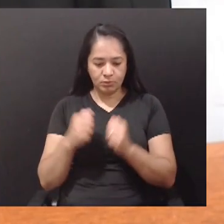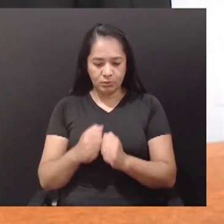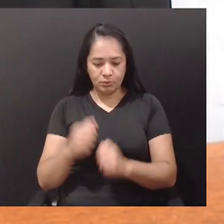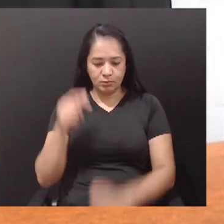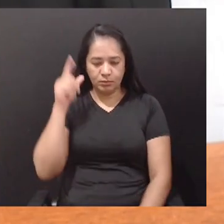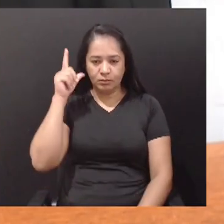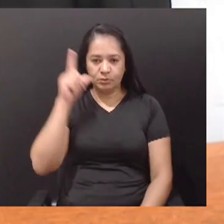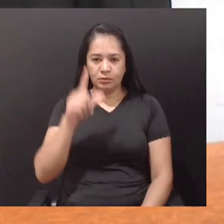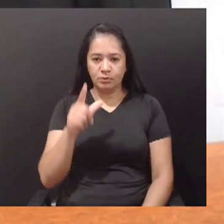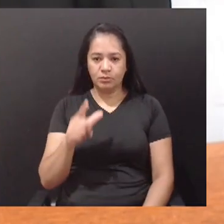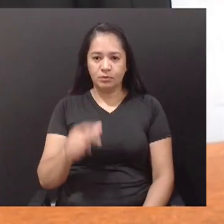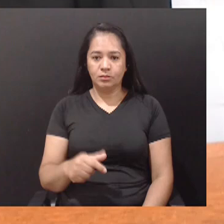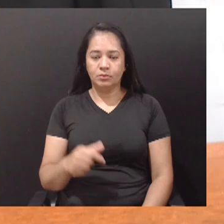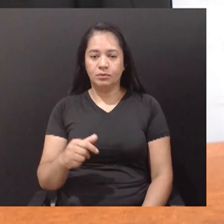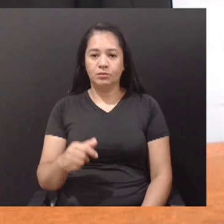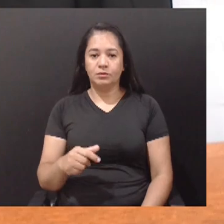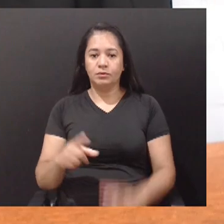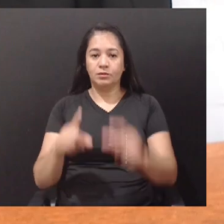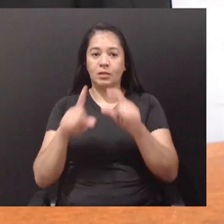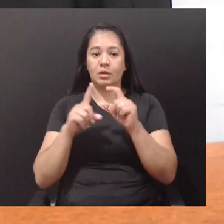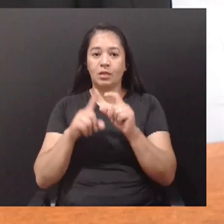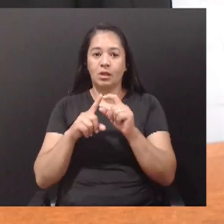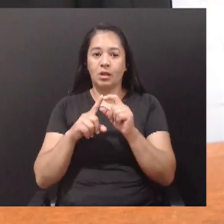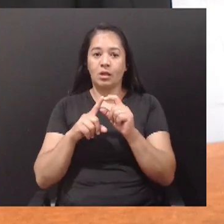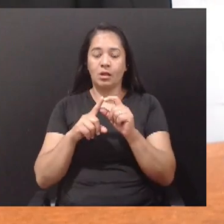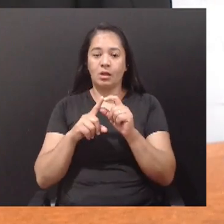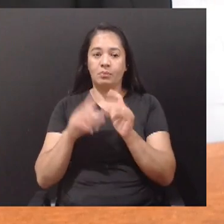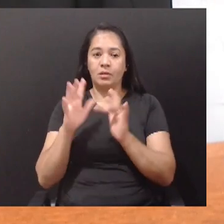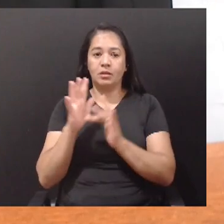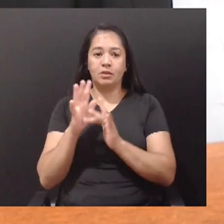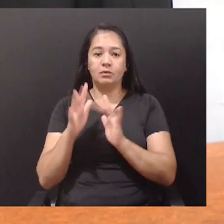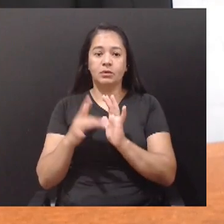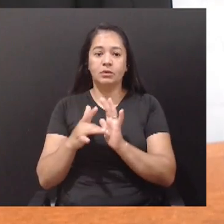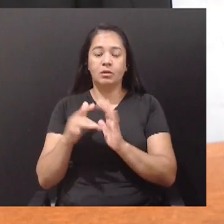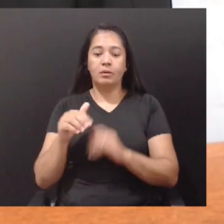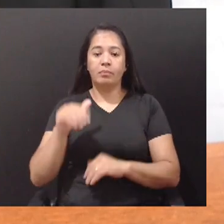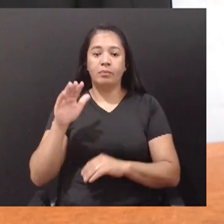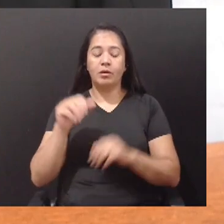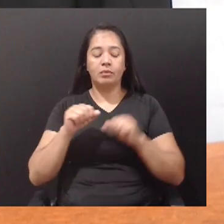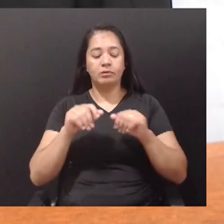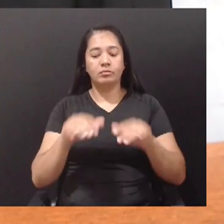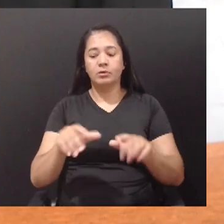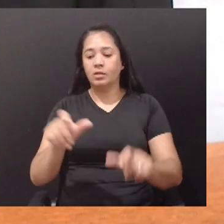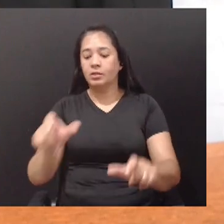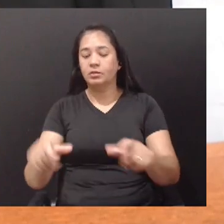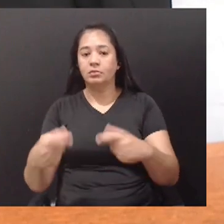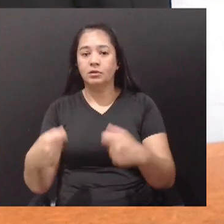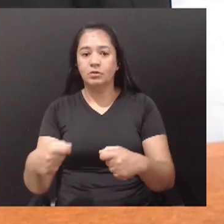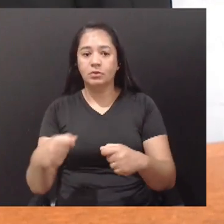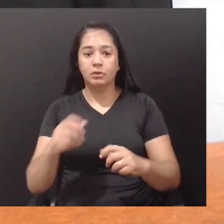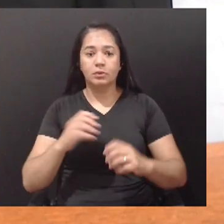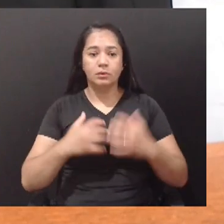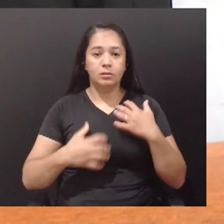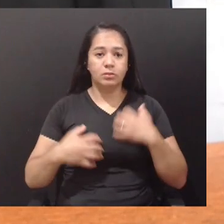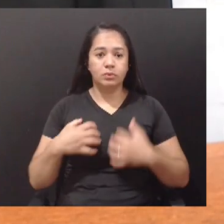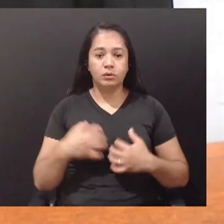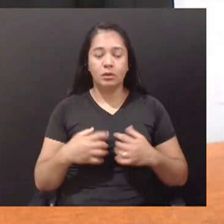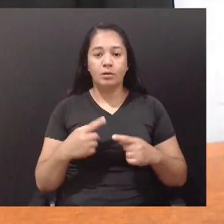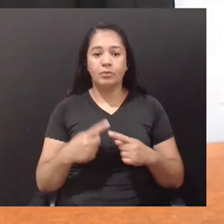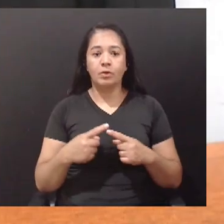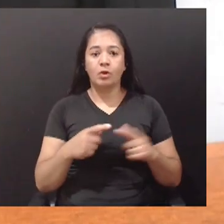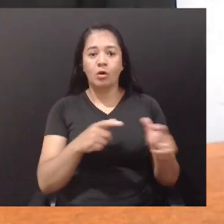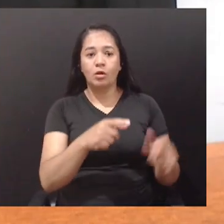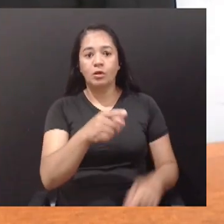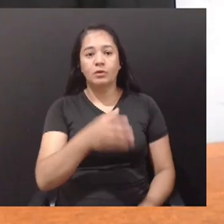levar a palavra de nosso Senhor Jesus cada vez mais ao necessitado, ao desesperado, porque aonde vocês